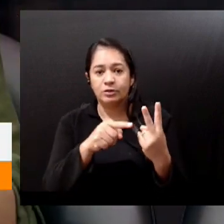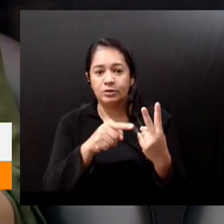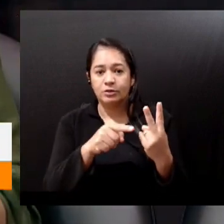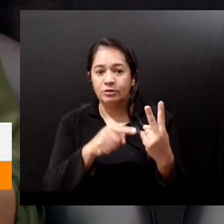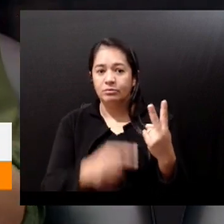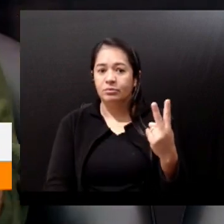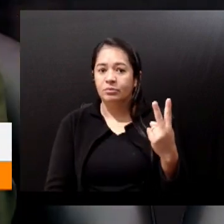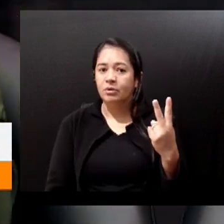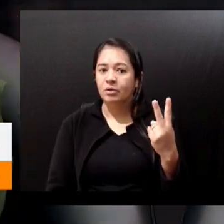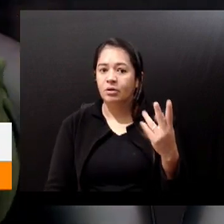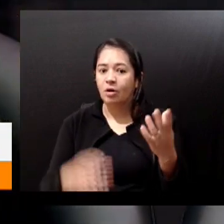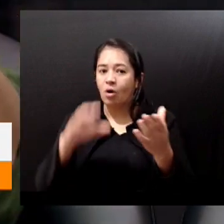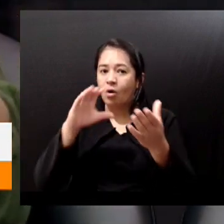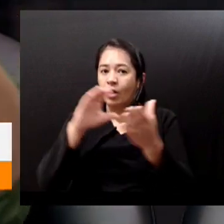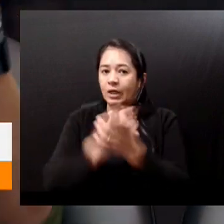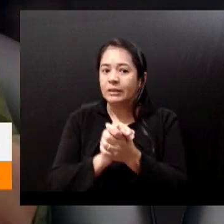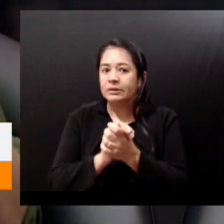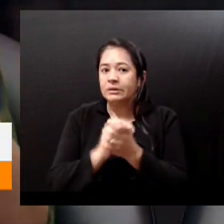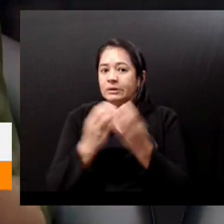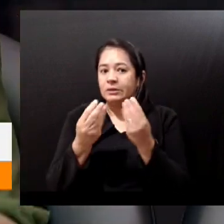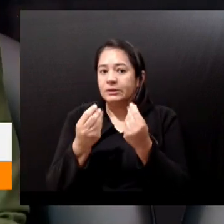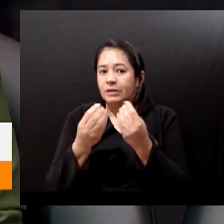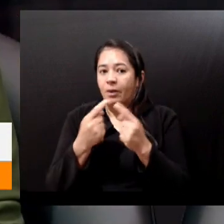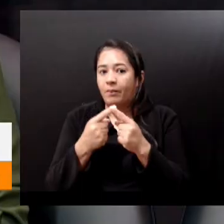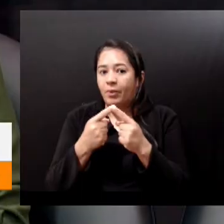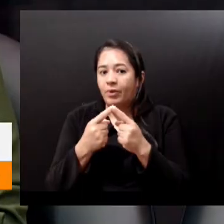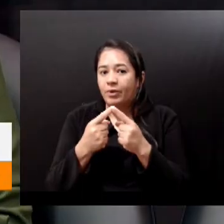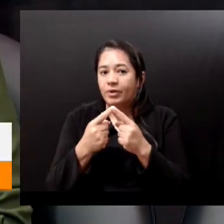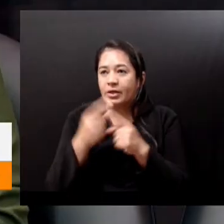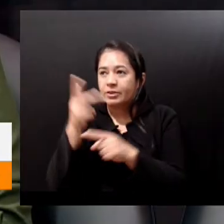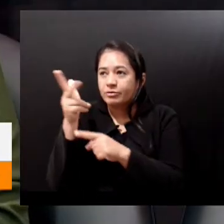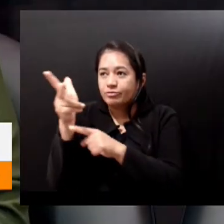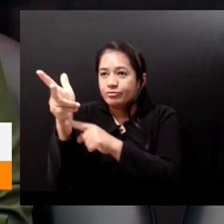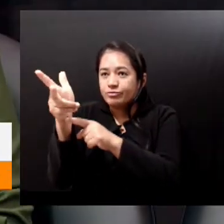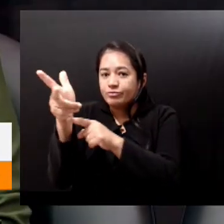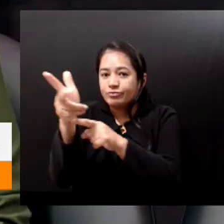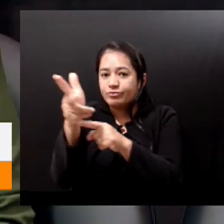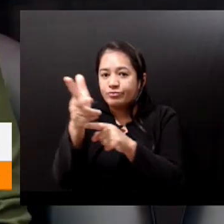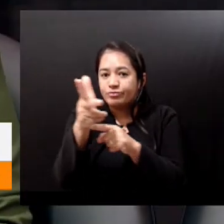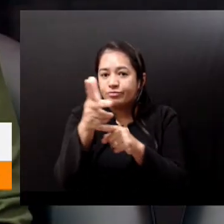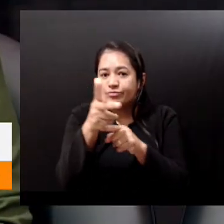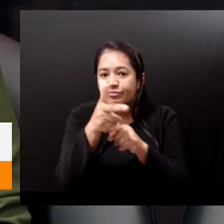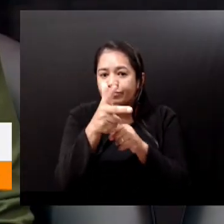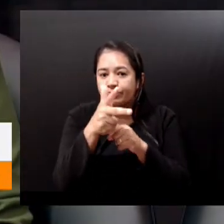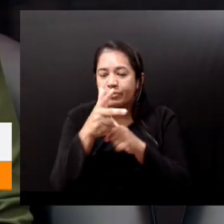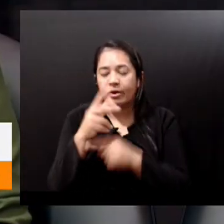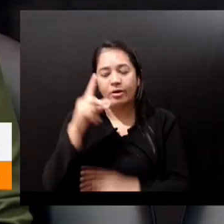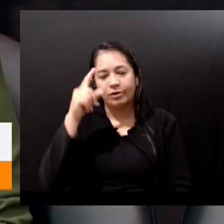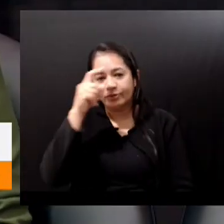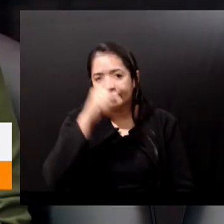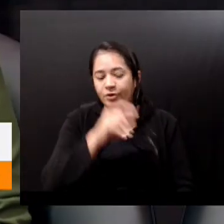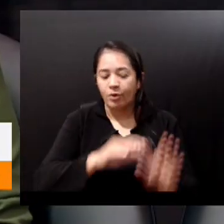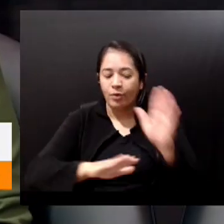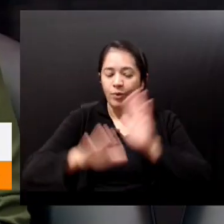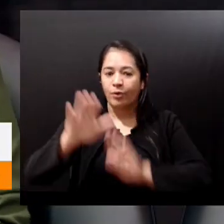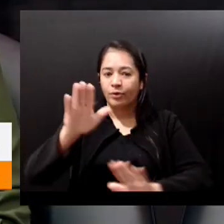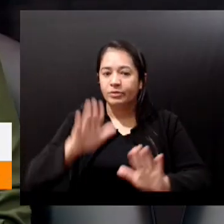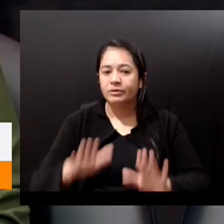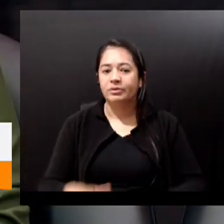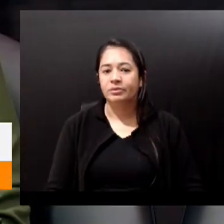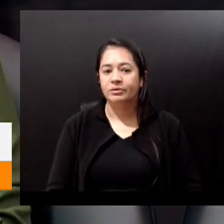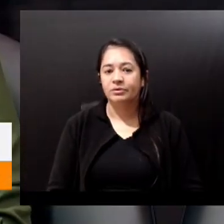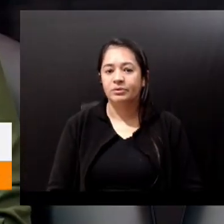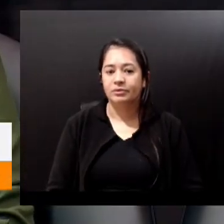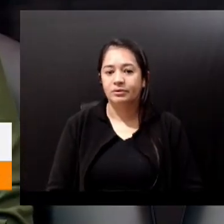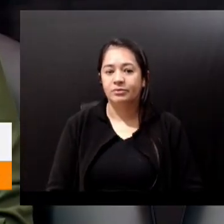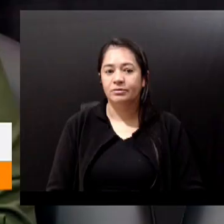rock. Exatamente. Por quê? Porque essa ideia do gravar é muito complicado. Então, eu acho que é um bom tema, né? É um bom a tema. privacidade do